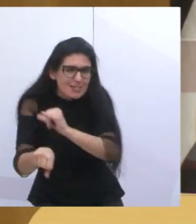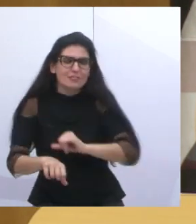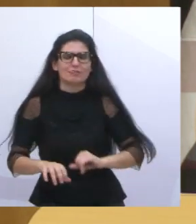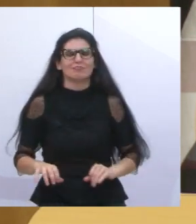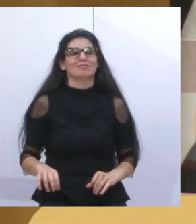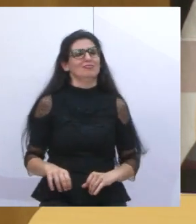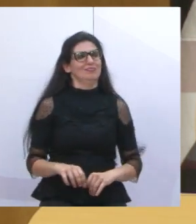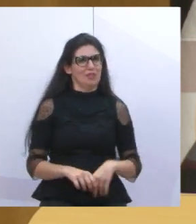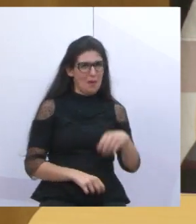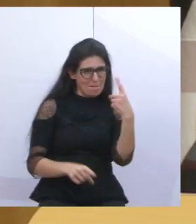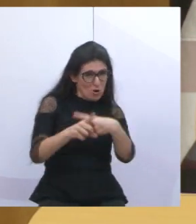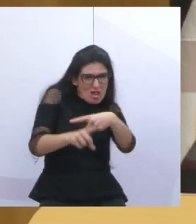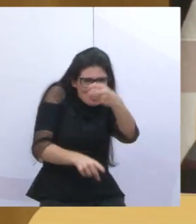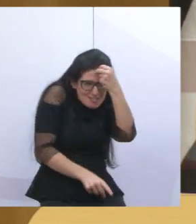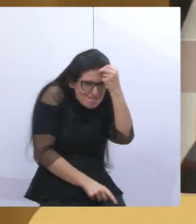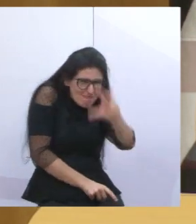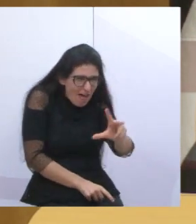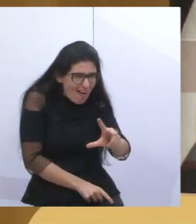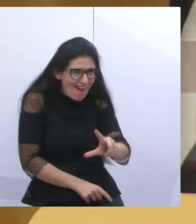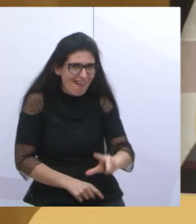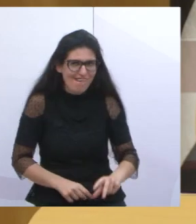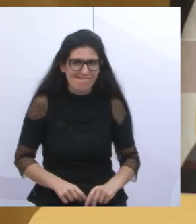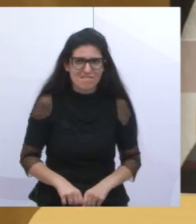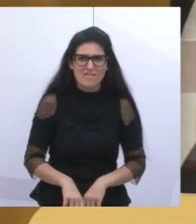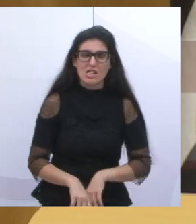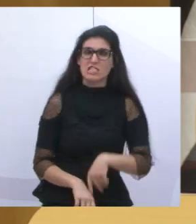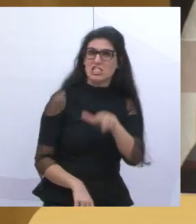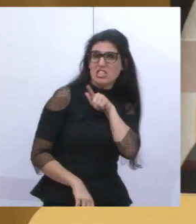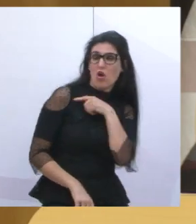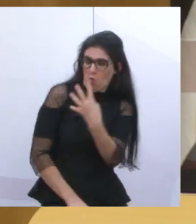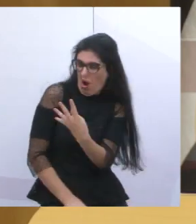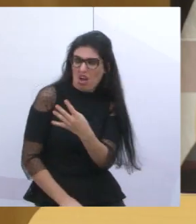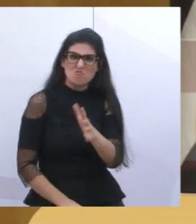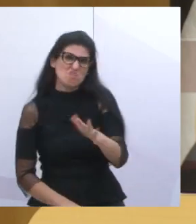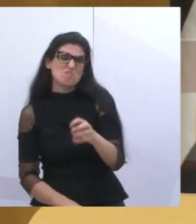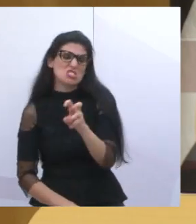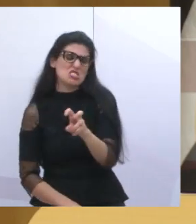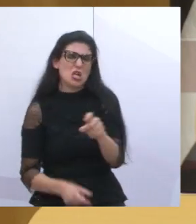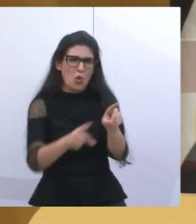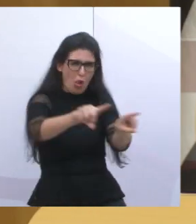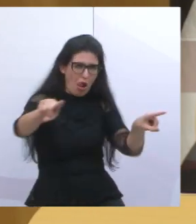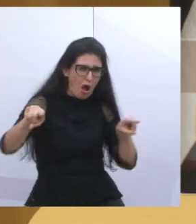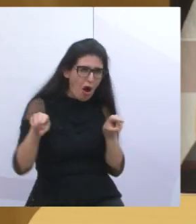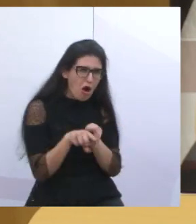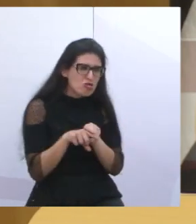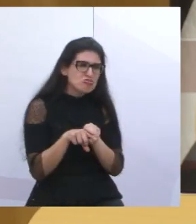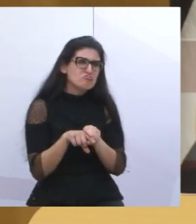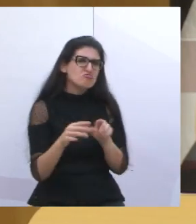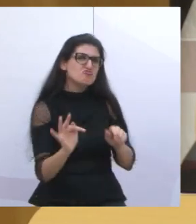o espertinho, aquele que conserva 4, 5 lotes para fazer especulação.